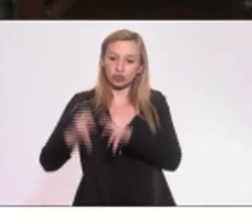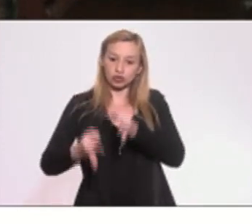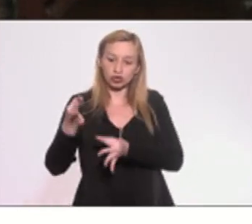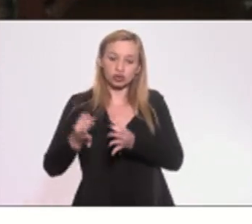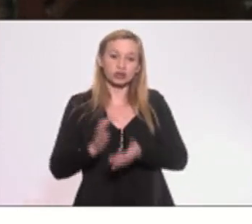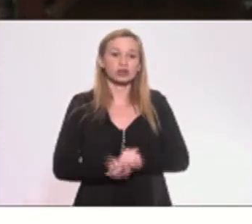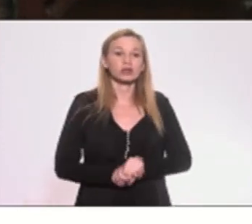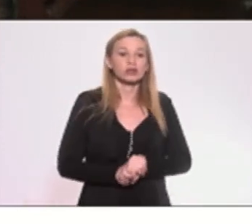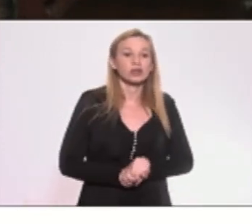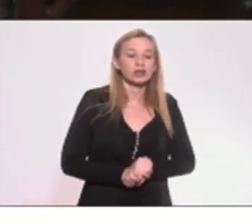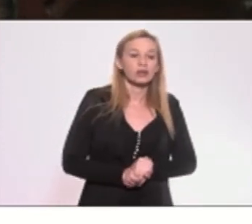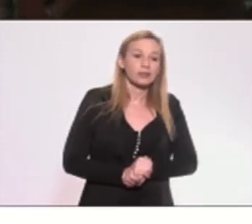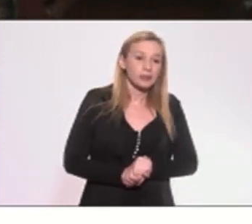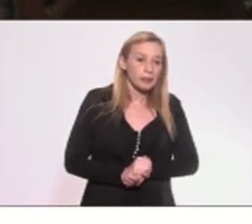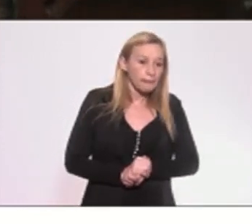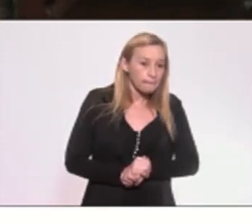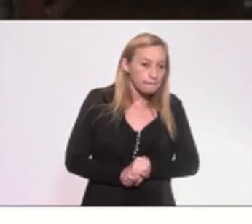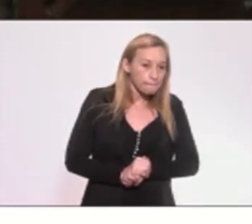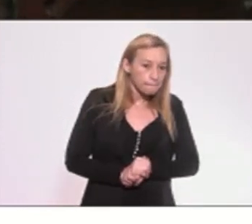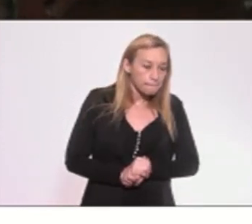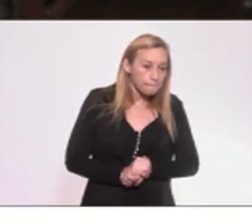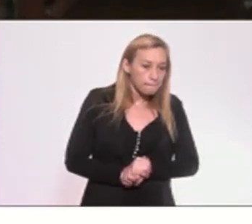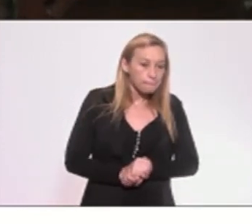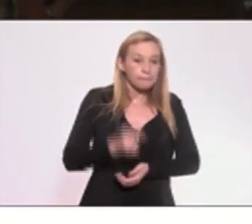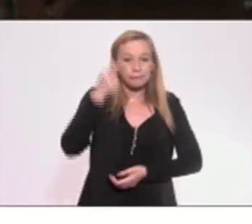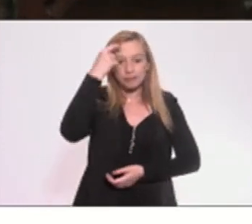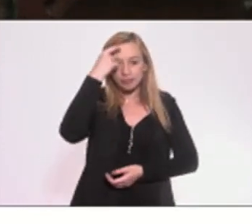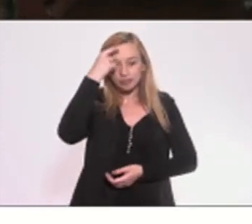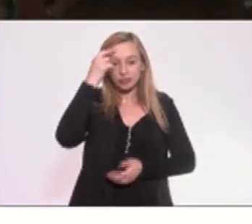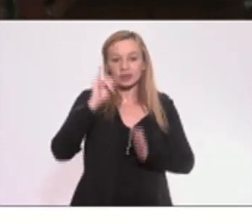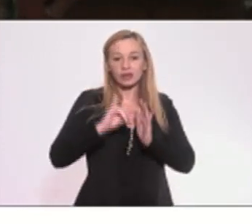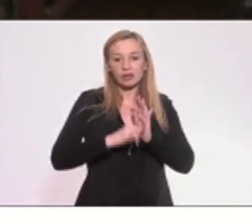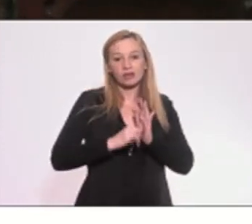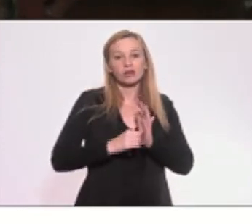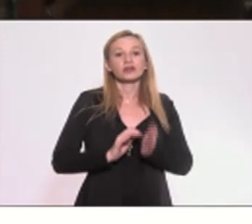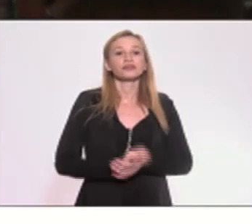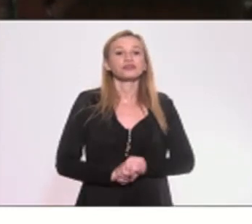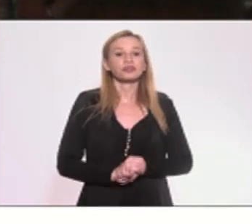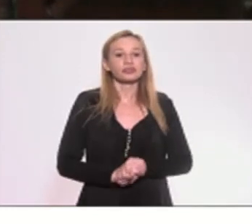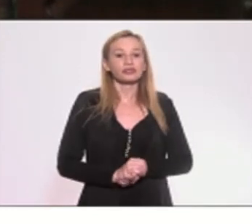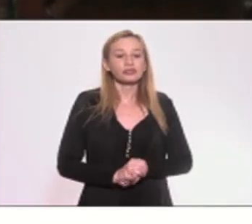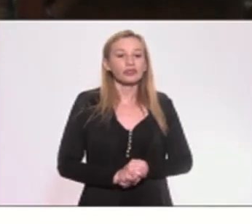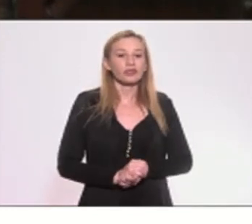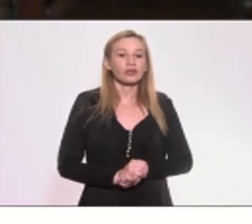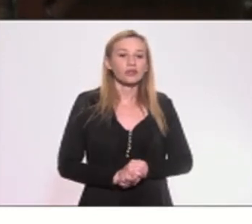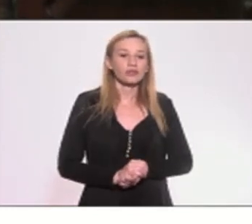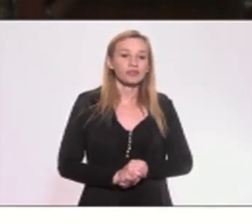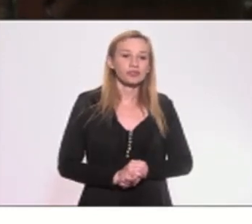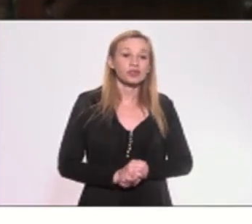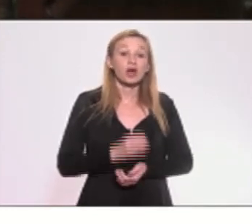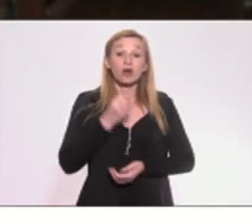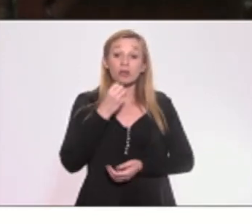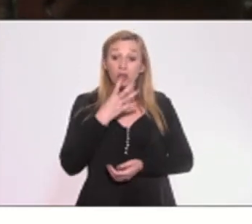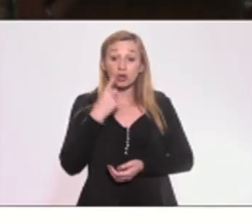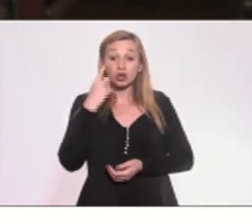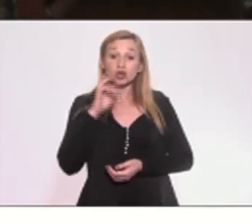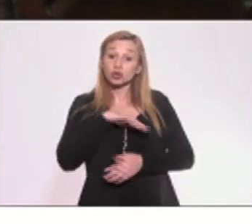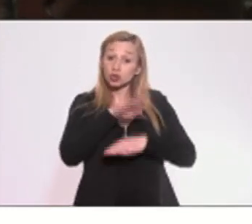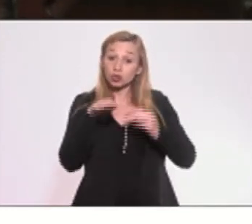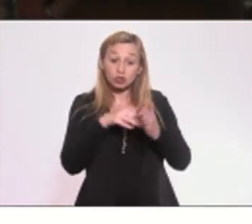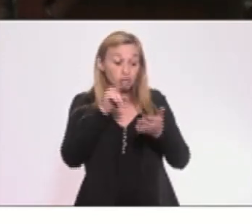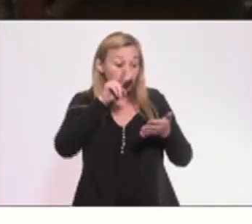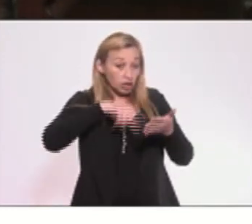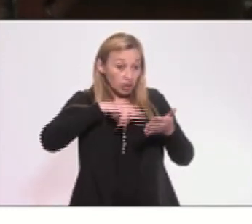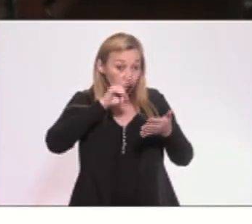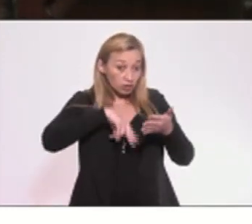desse estudo pormenorizado que está publicado no Diário Oficial. É de bom alvitre que os senhores leiam. Foi feito